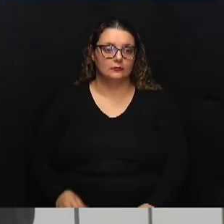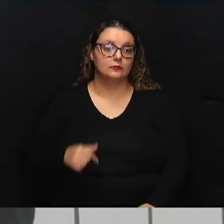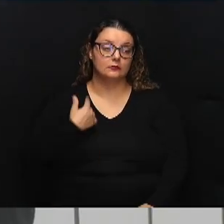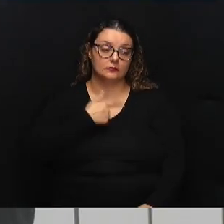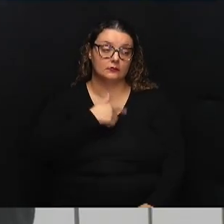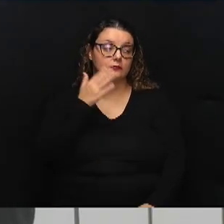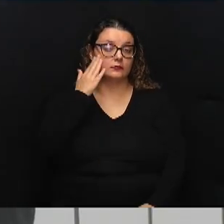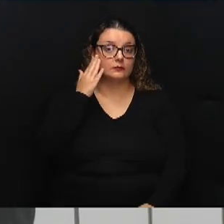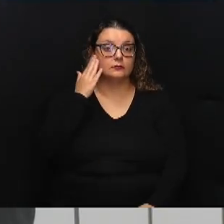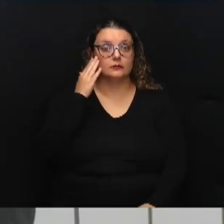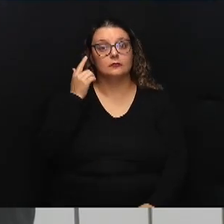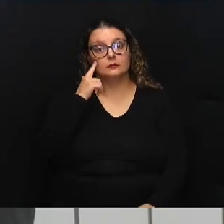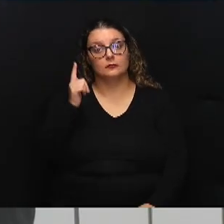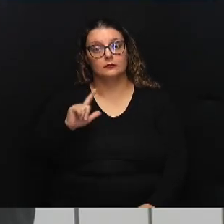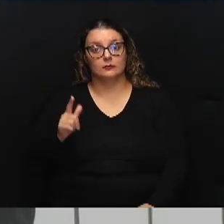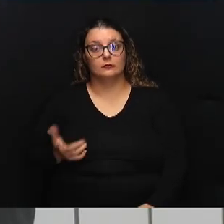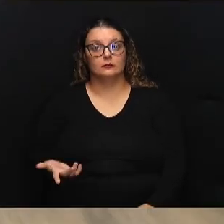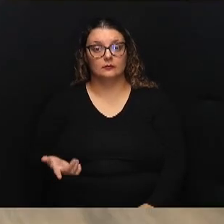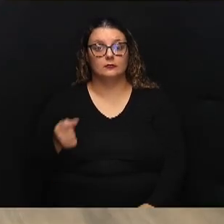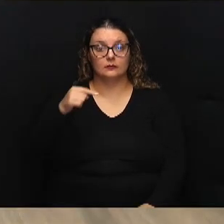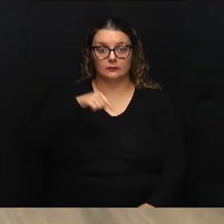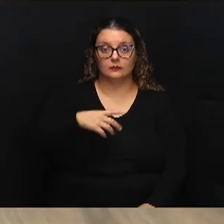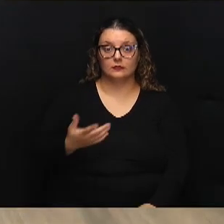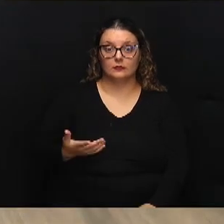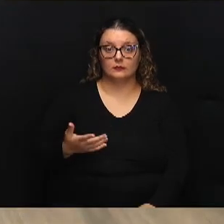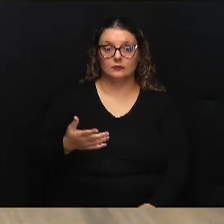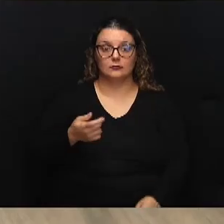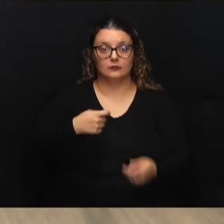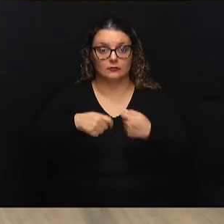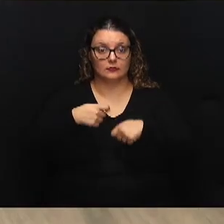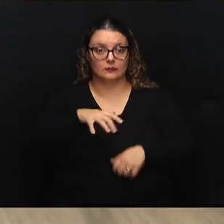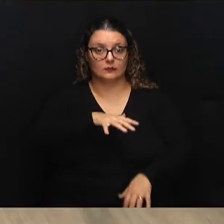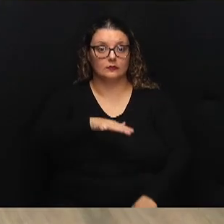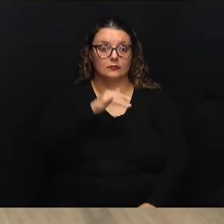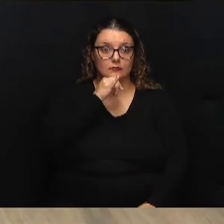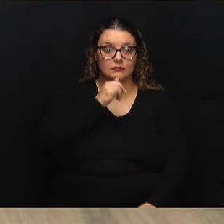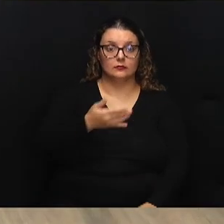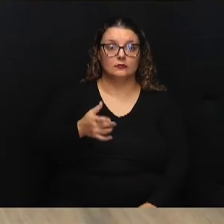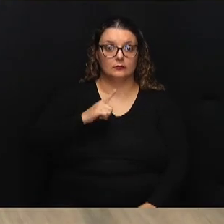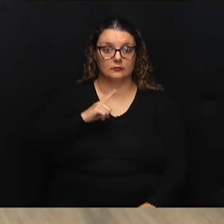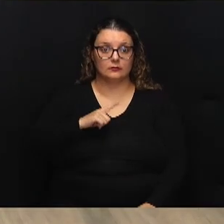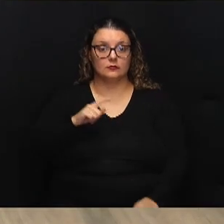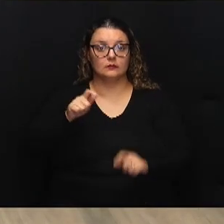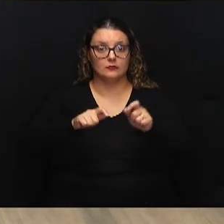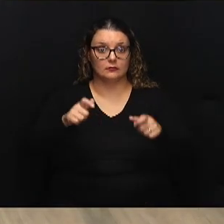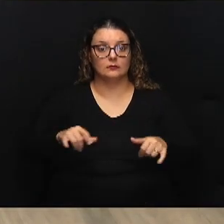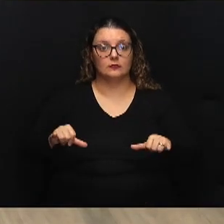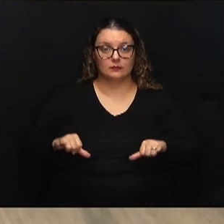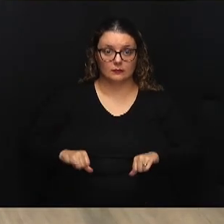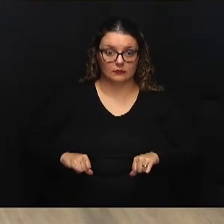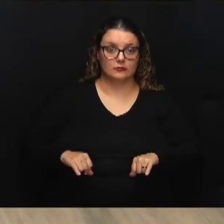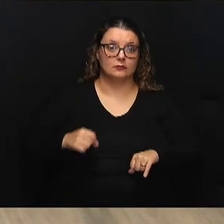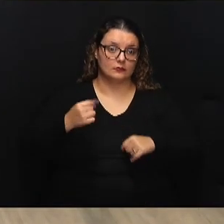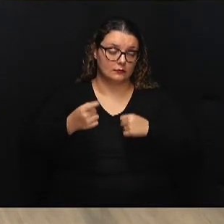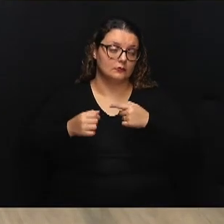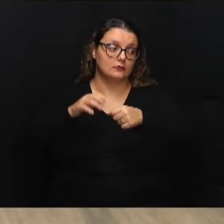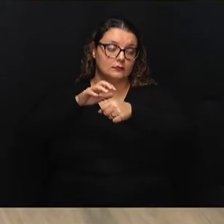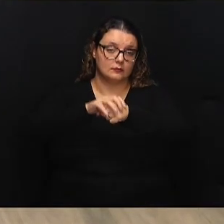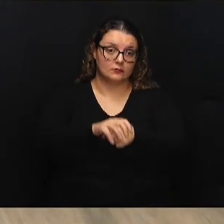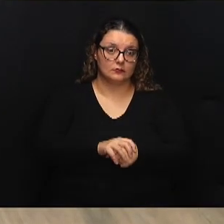sabe, entende, é claro que ali no setor administrativo, por exemplo, tem as pessoas ali sofrendo uma determinada